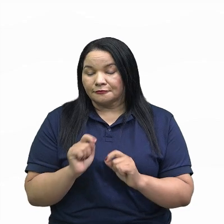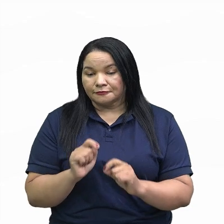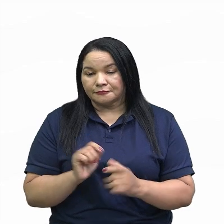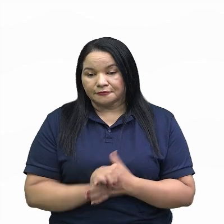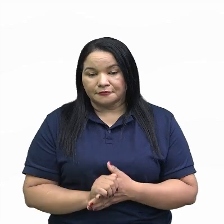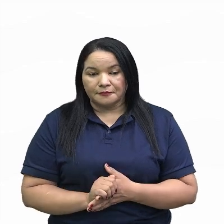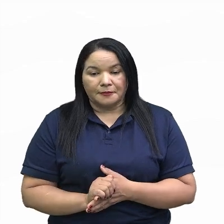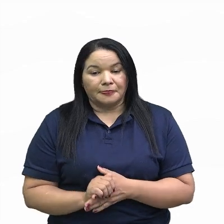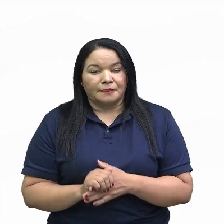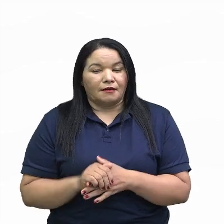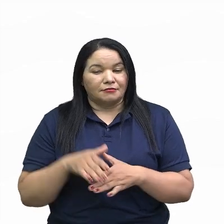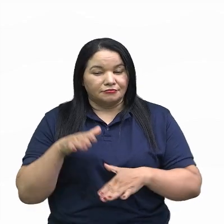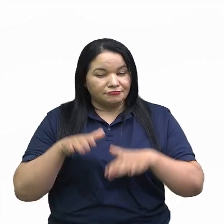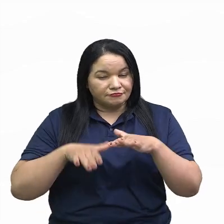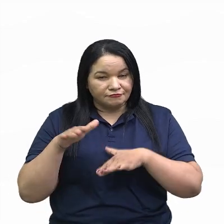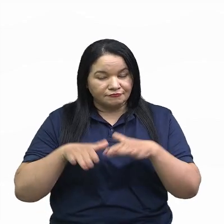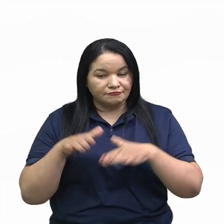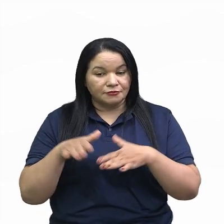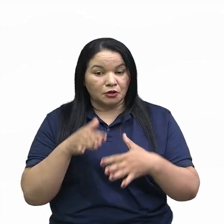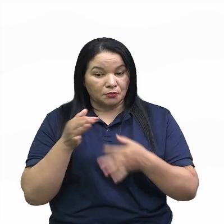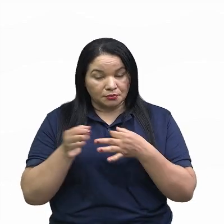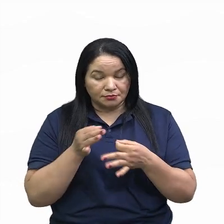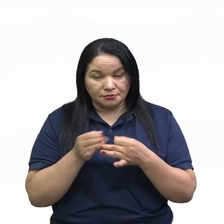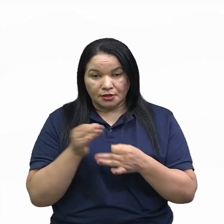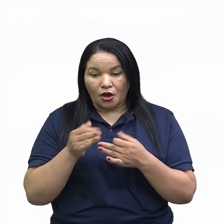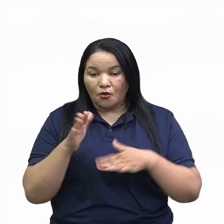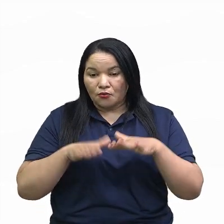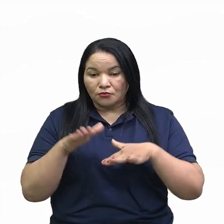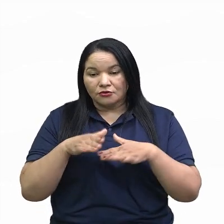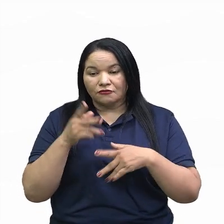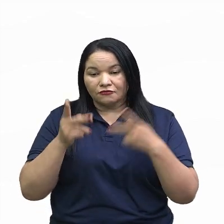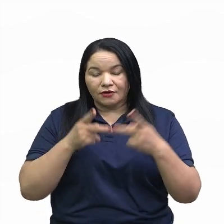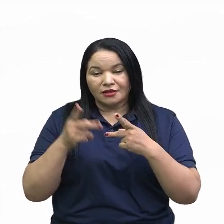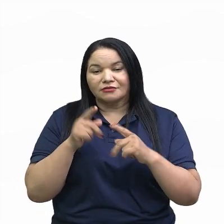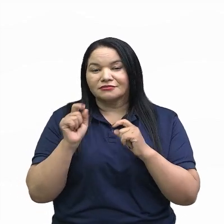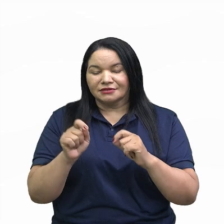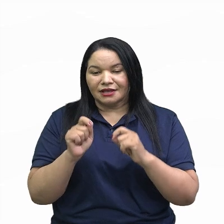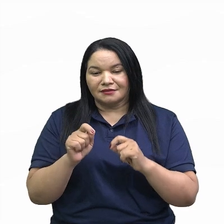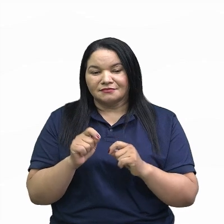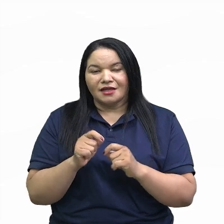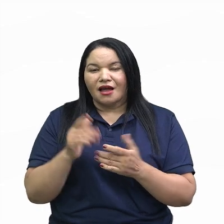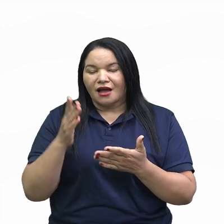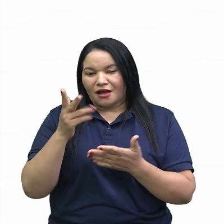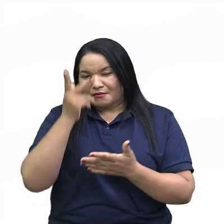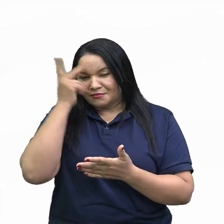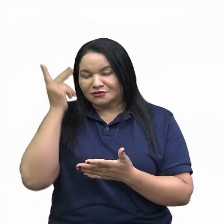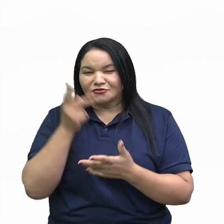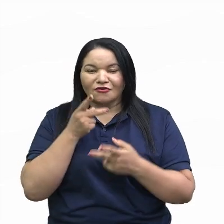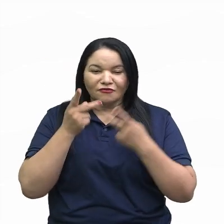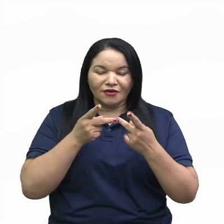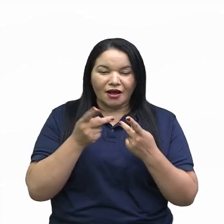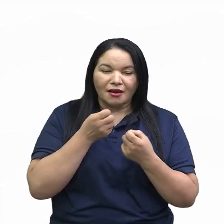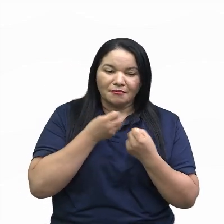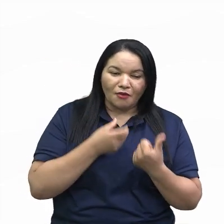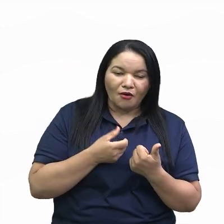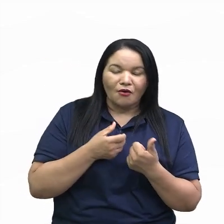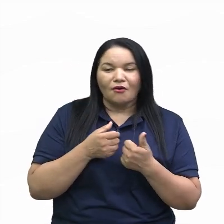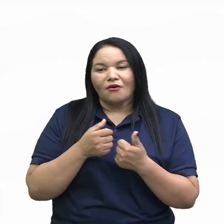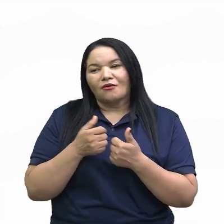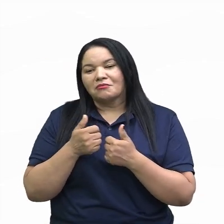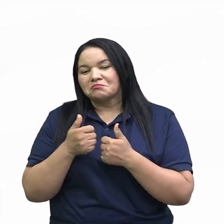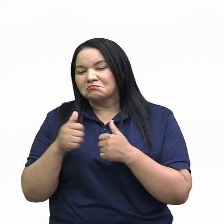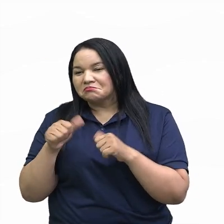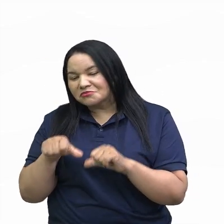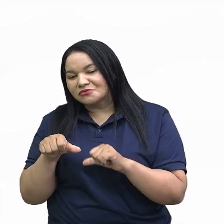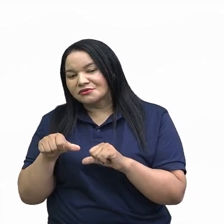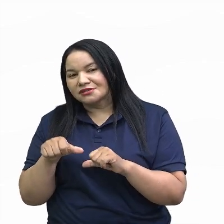irá ponderar, certo? Algumas pessoas costumam dizer que é aquele que fica em cima do muro, que diz o que é bom e diz o que não é bom, mas que